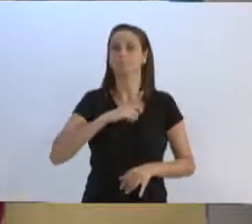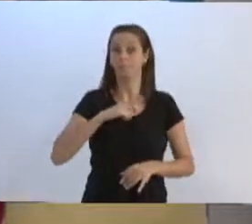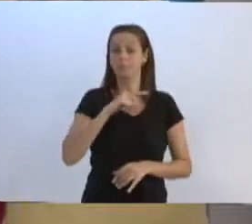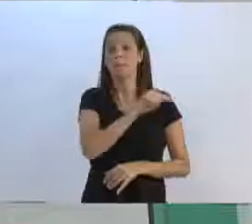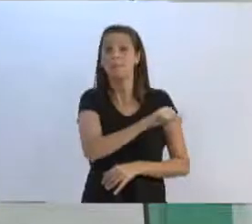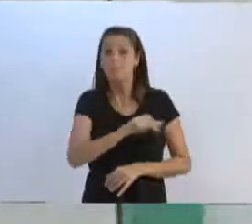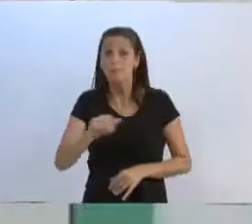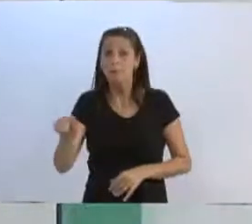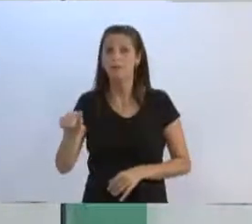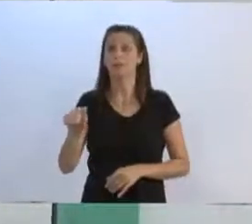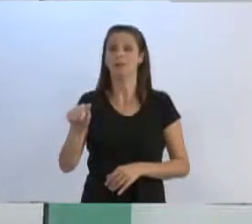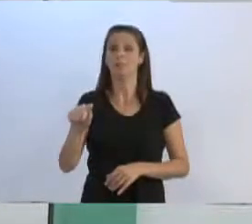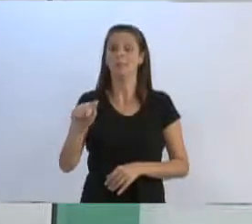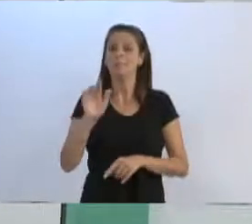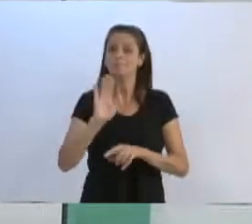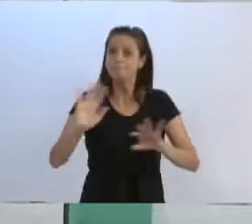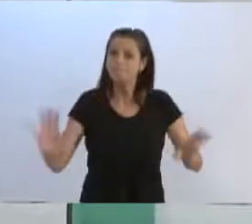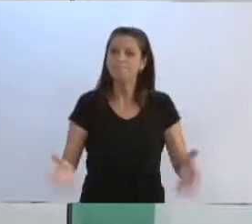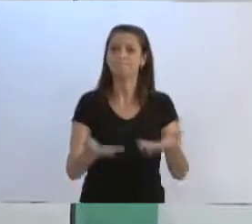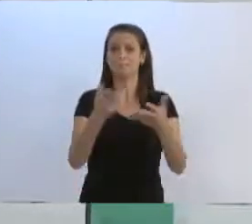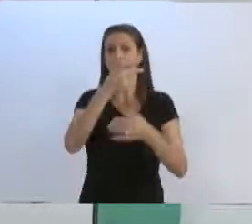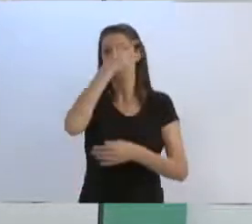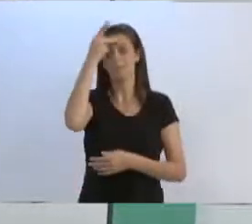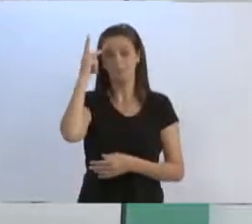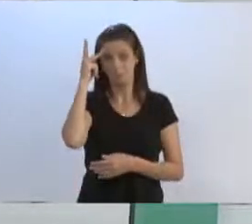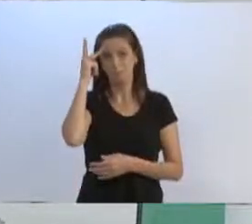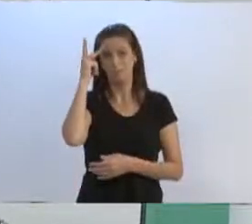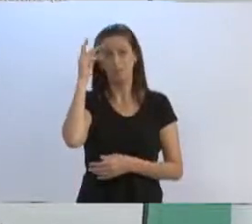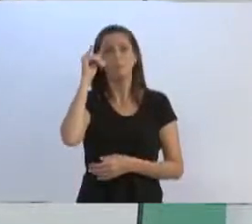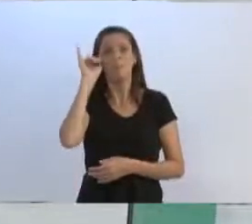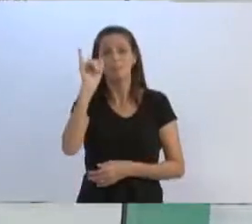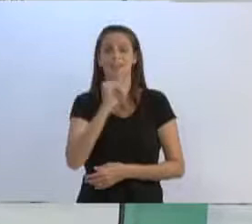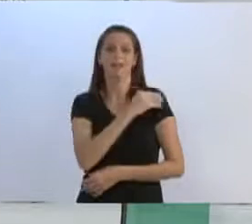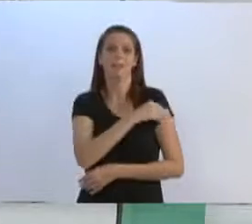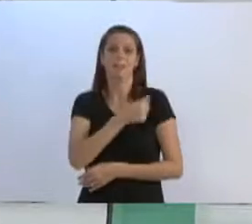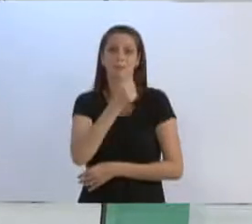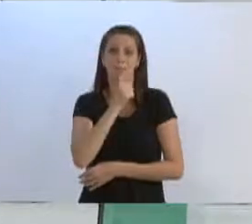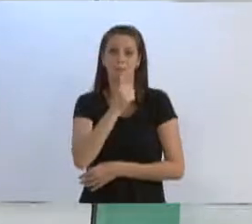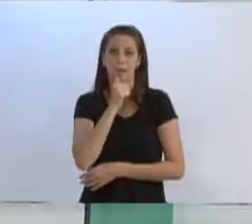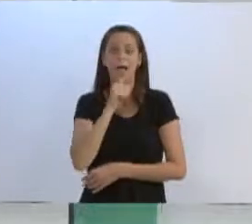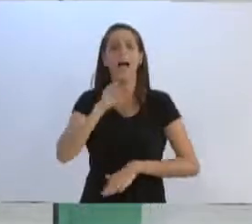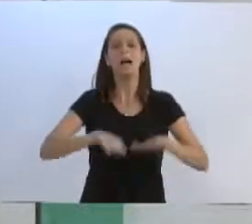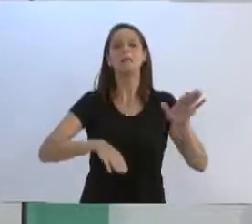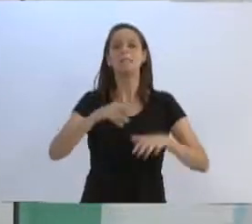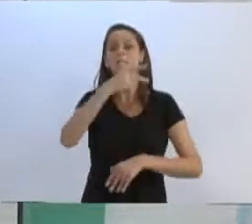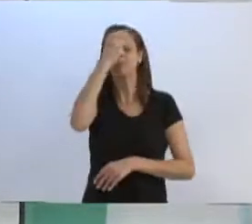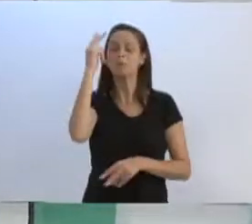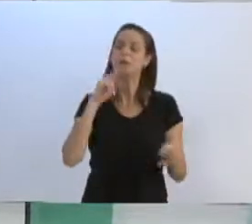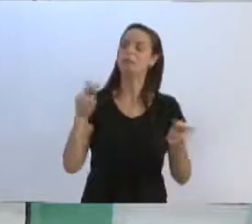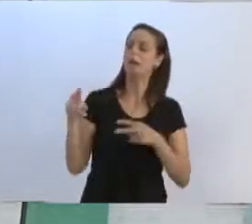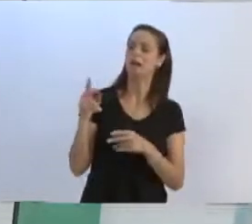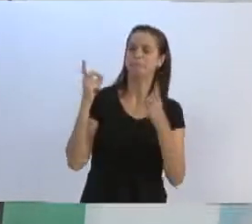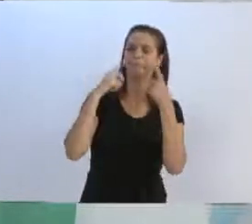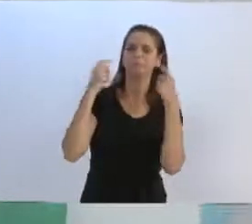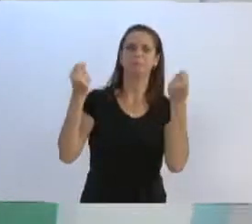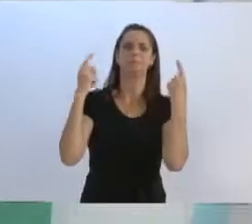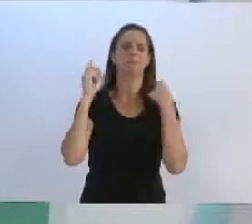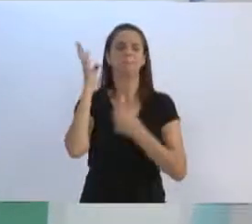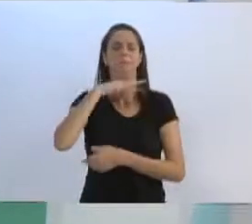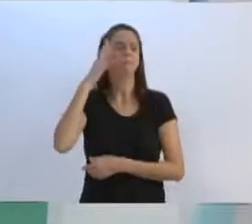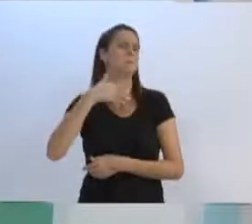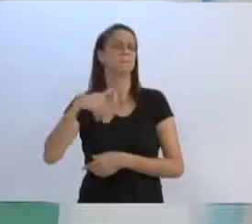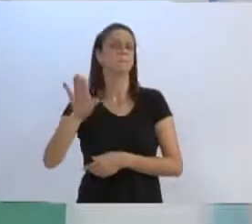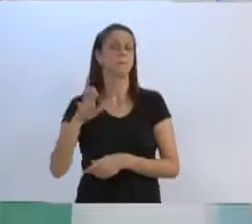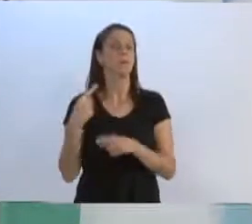ser insignificante, para quem não tem um alcoólatra na família. Parece ser pouca coisa, parece ser insignificante, para quem